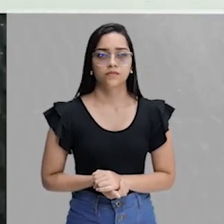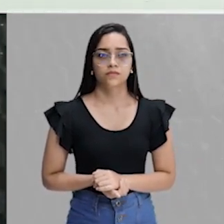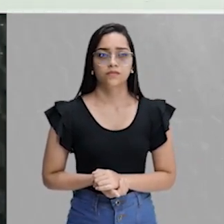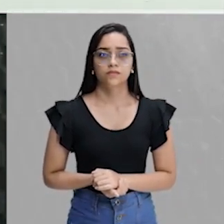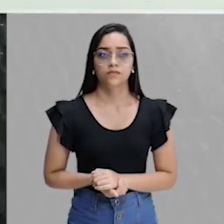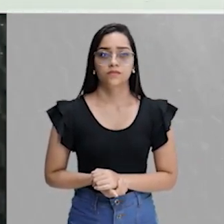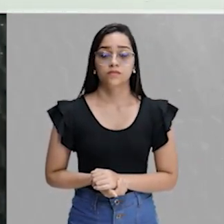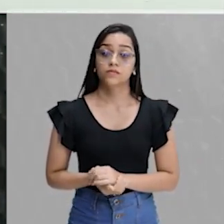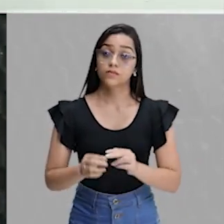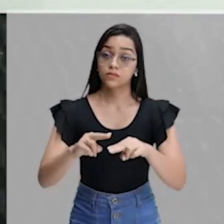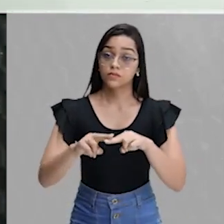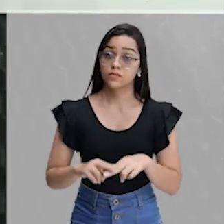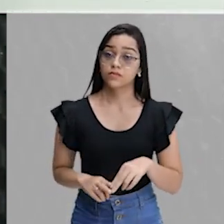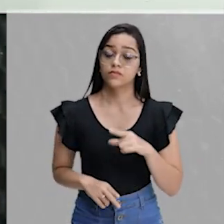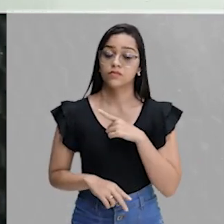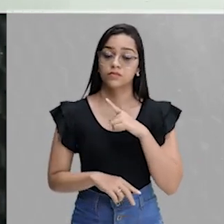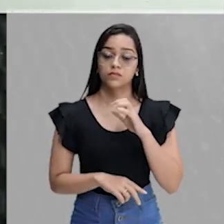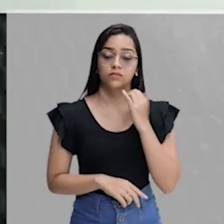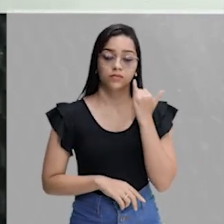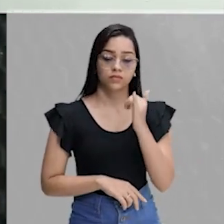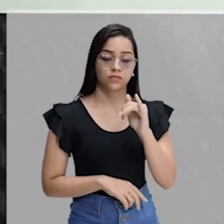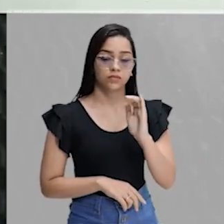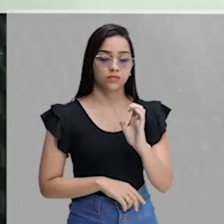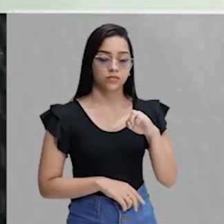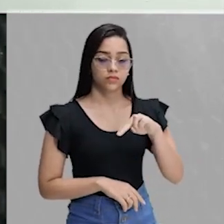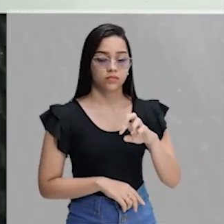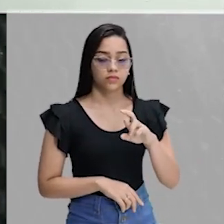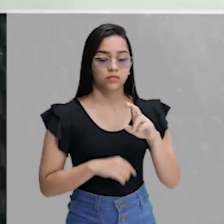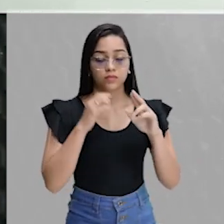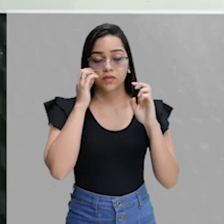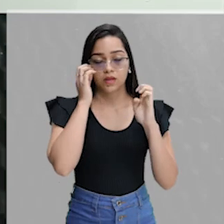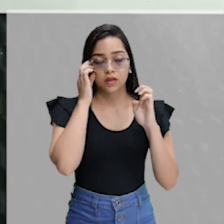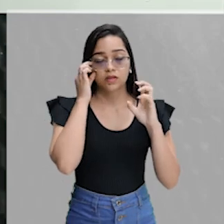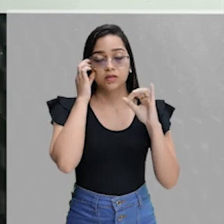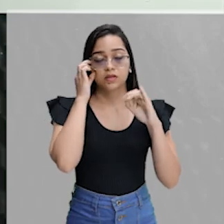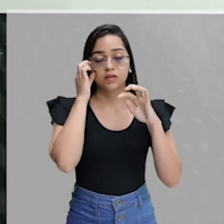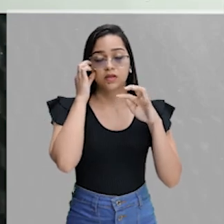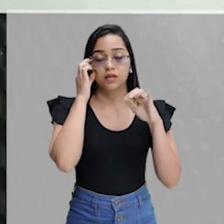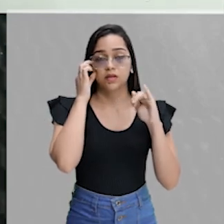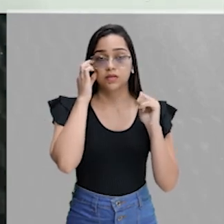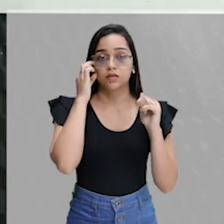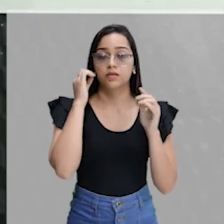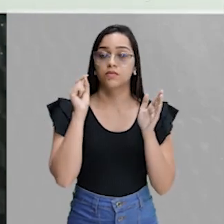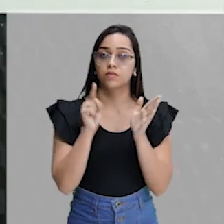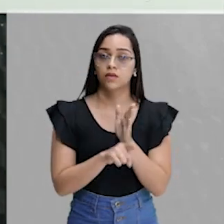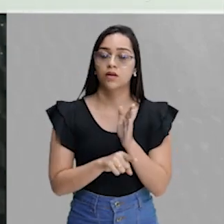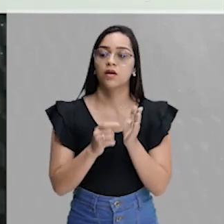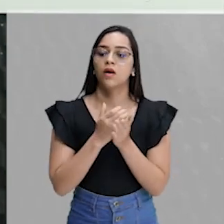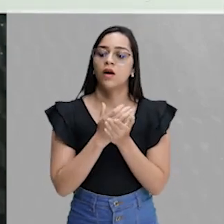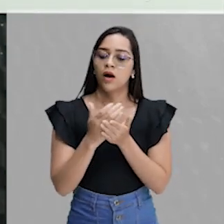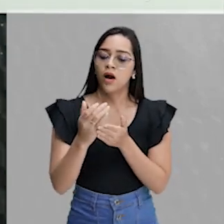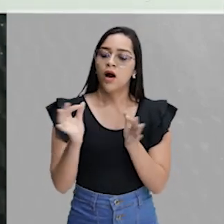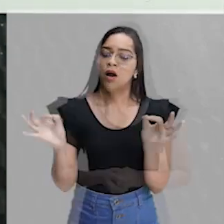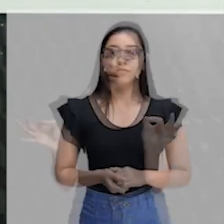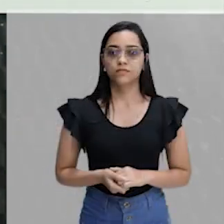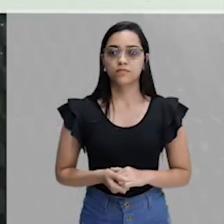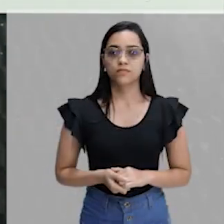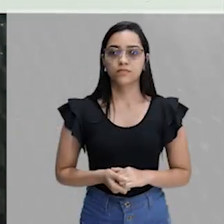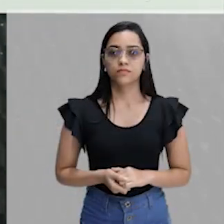cinética. Neste caso, energia cinética final menos energia cinética inicial. Bom,